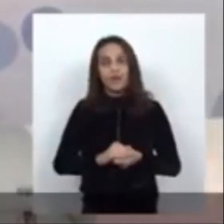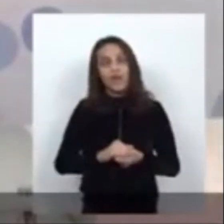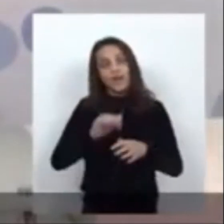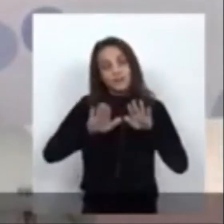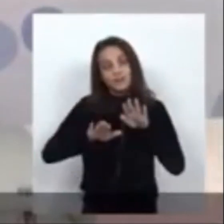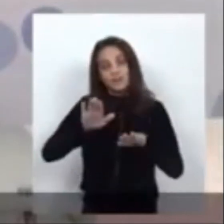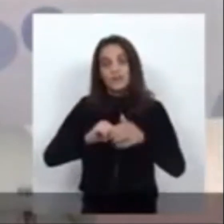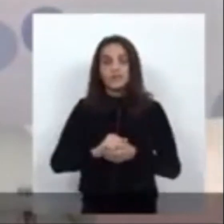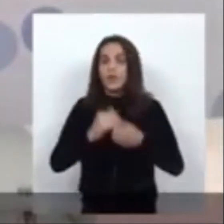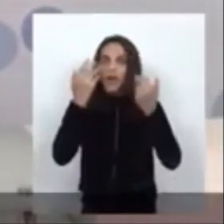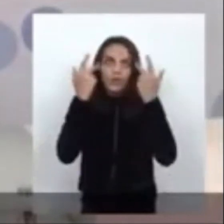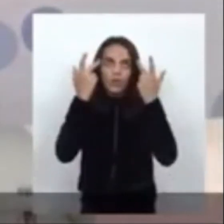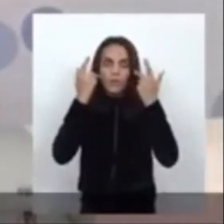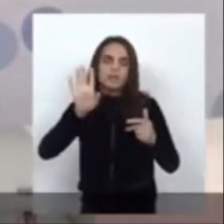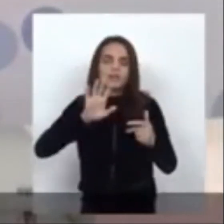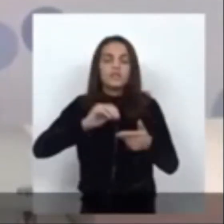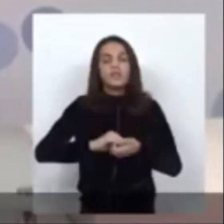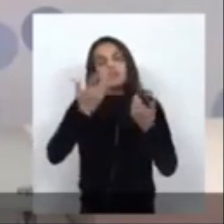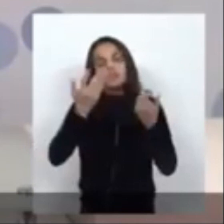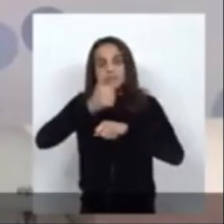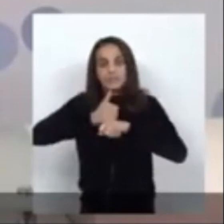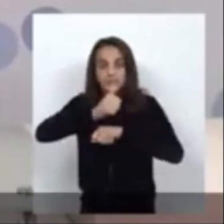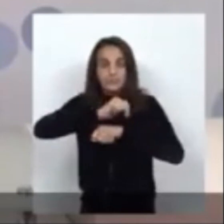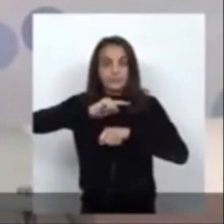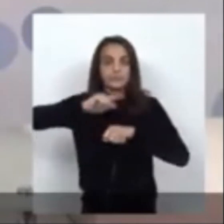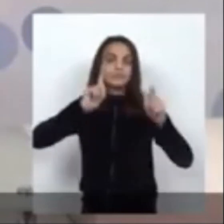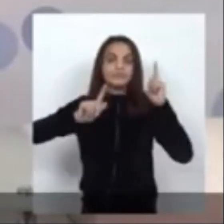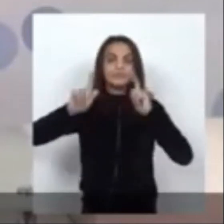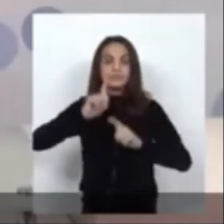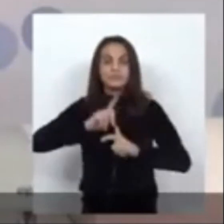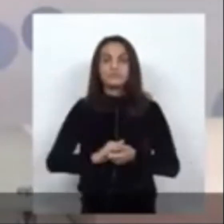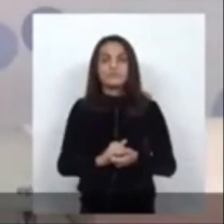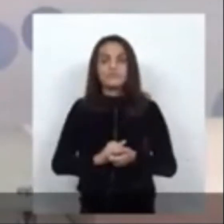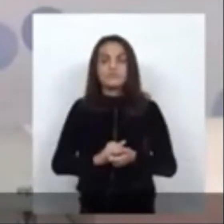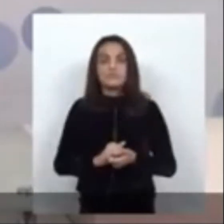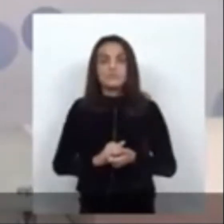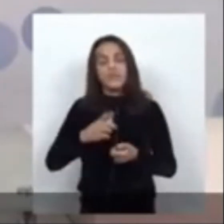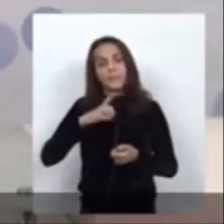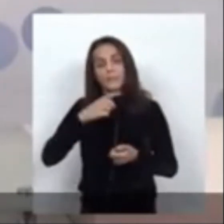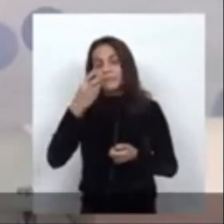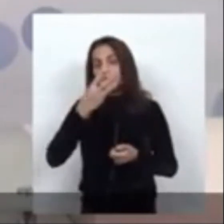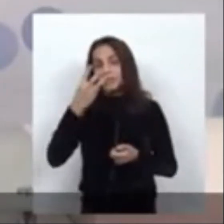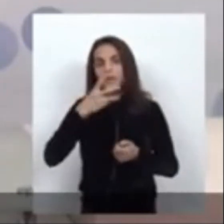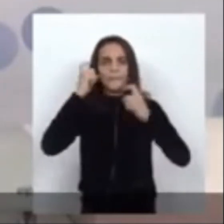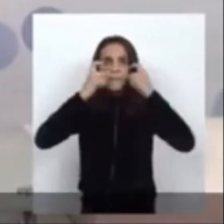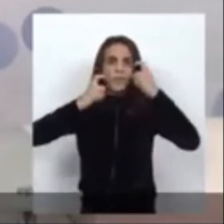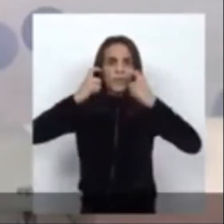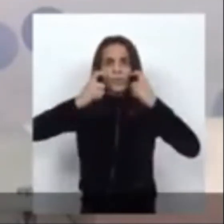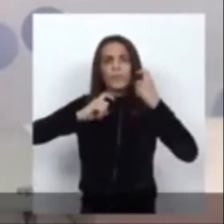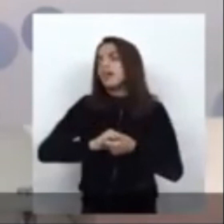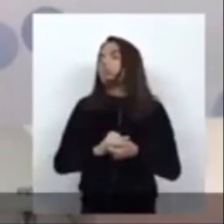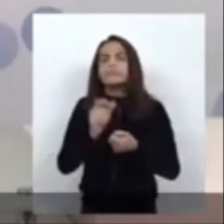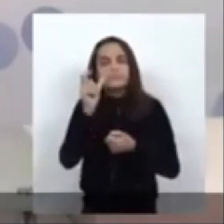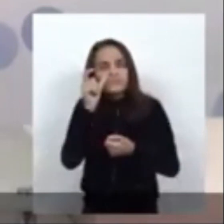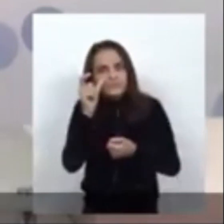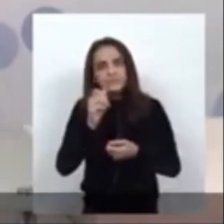caminhos tradicionais, que o profissional tenha conseguido ou tenha pelo menos, né, se preocupado, manifestado